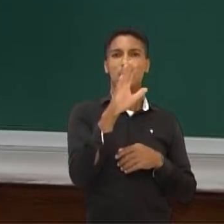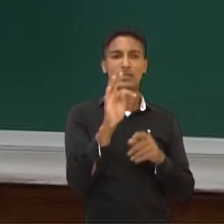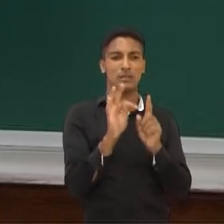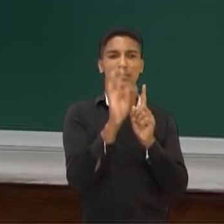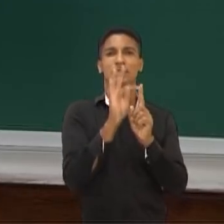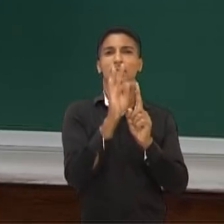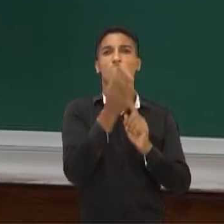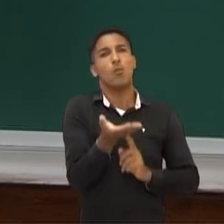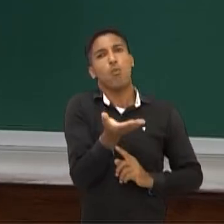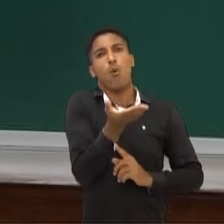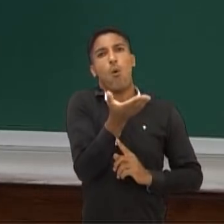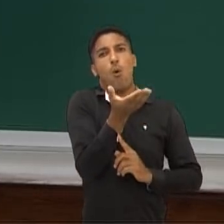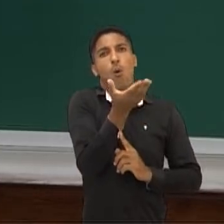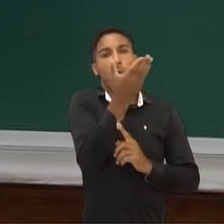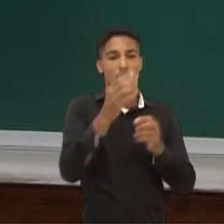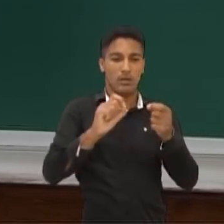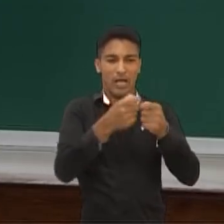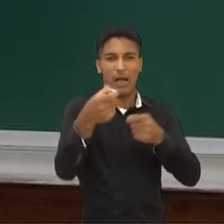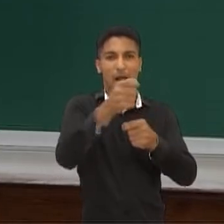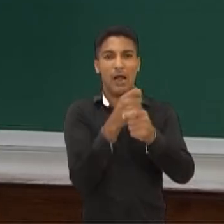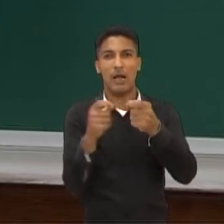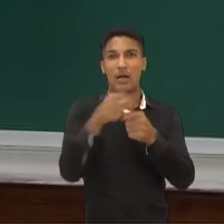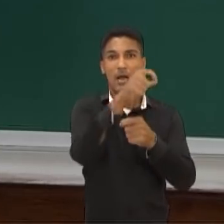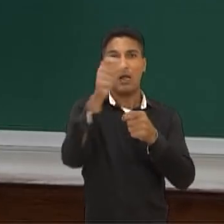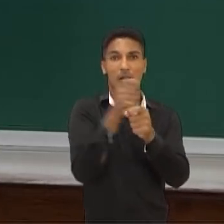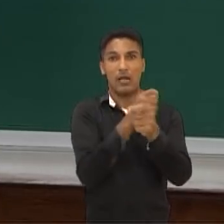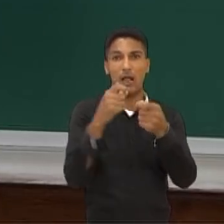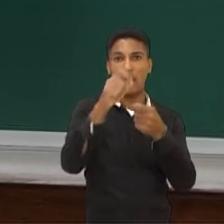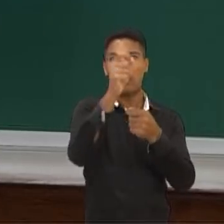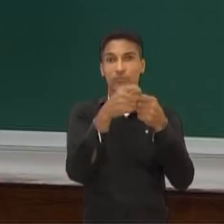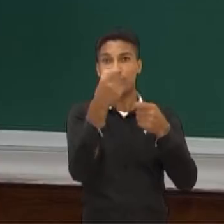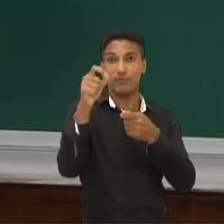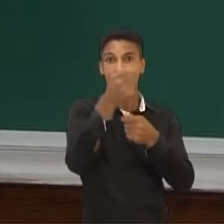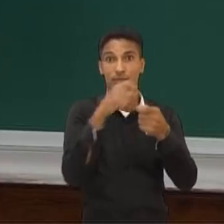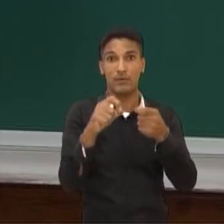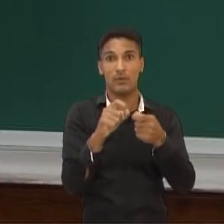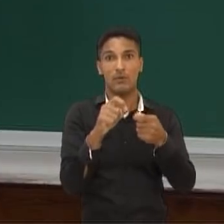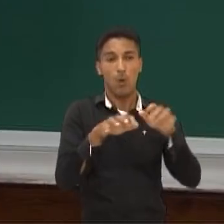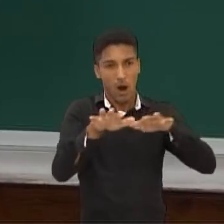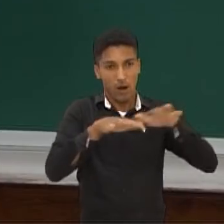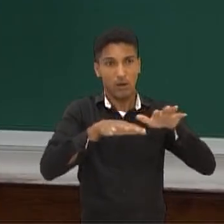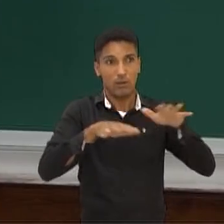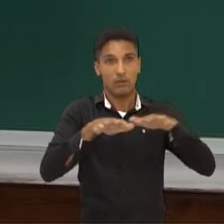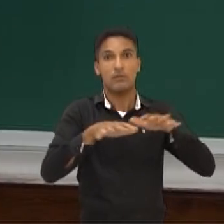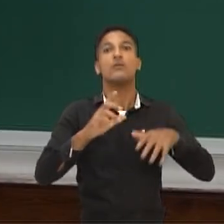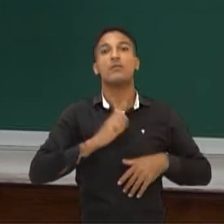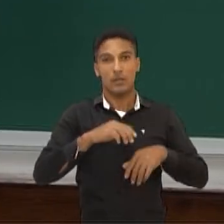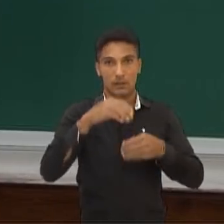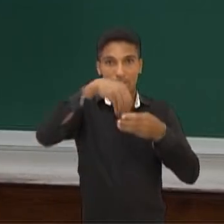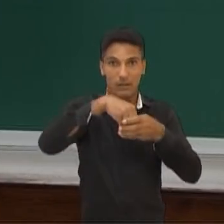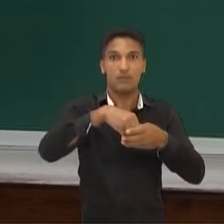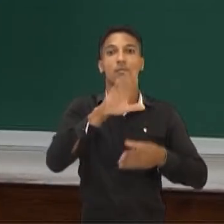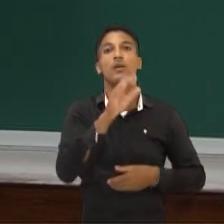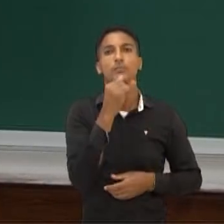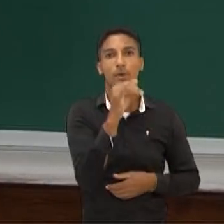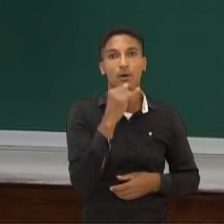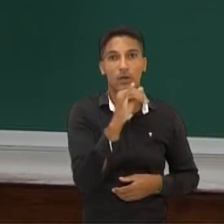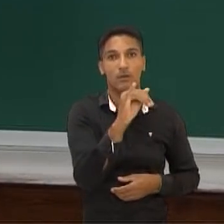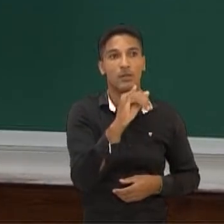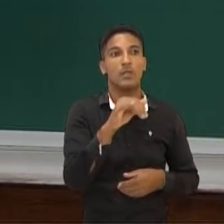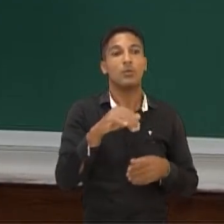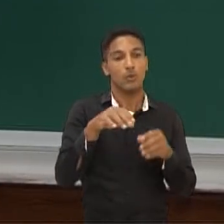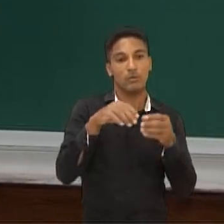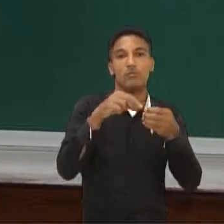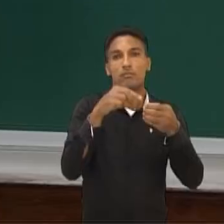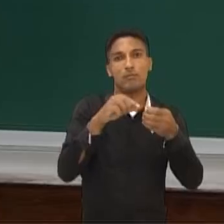moléculas estão mais agitadas. O fato delas estarem mais agitadas, elas têm mais energia interna. Então vai fluir